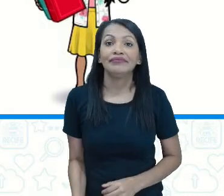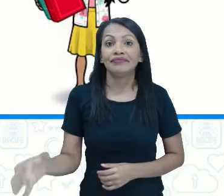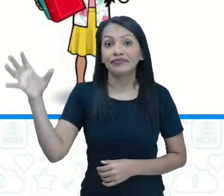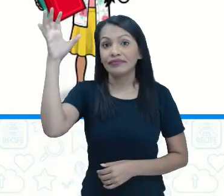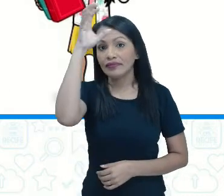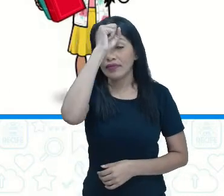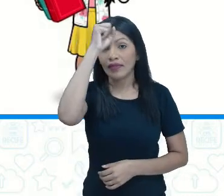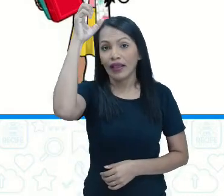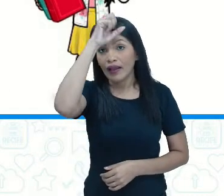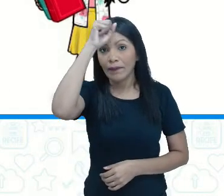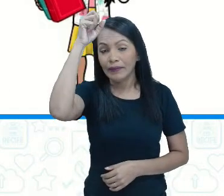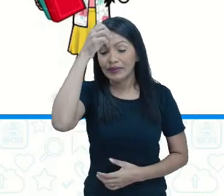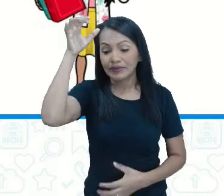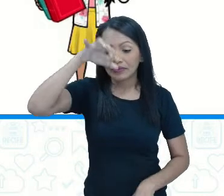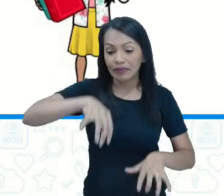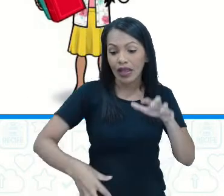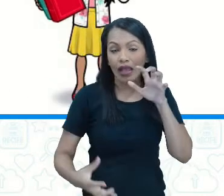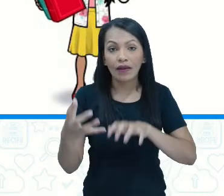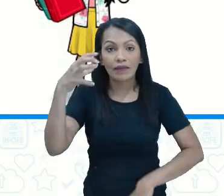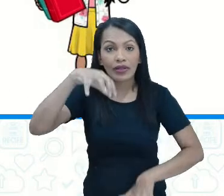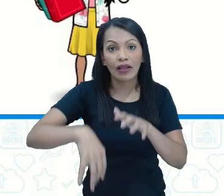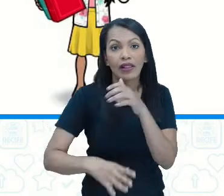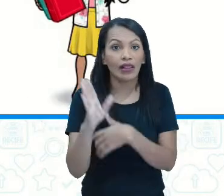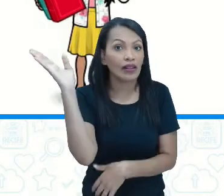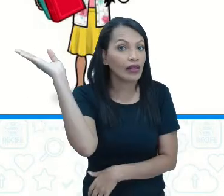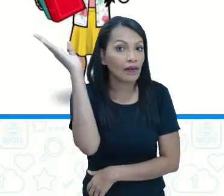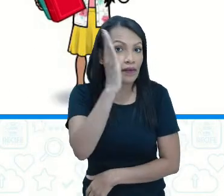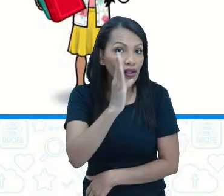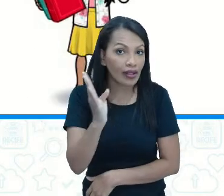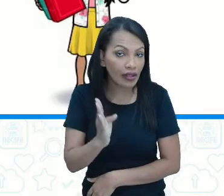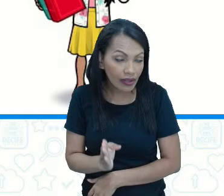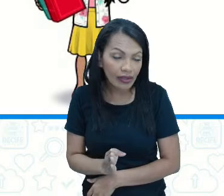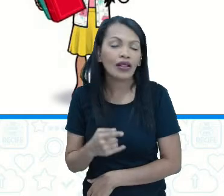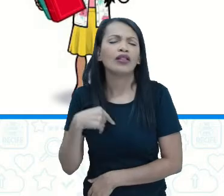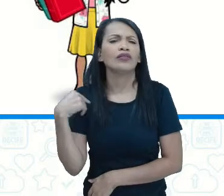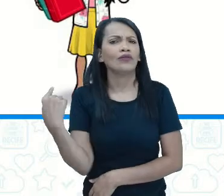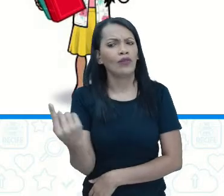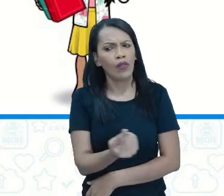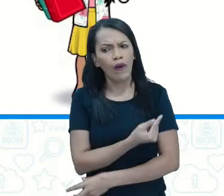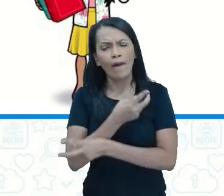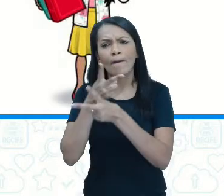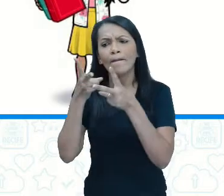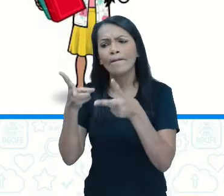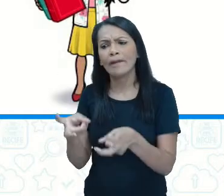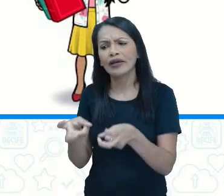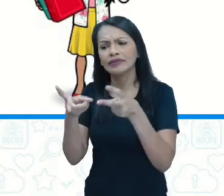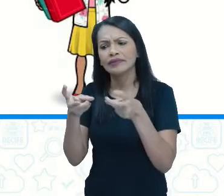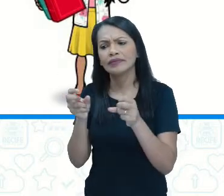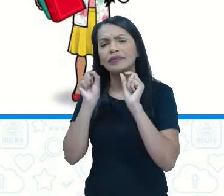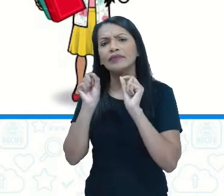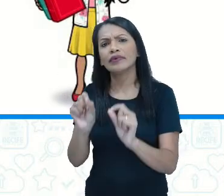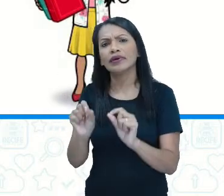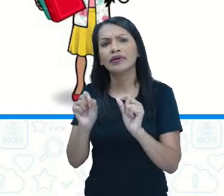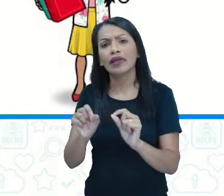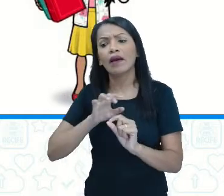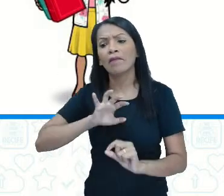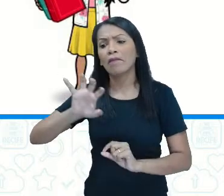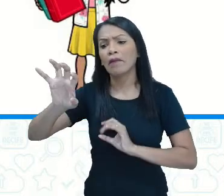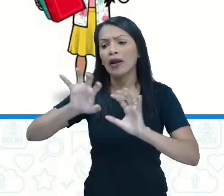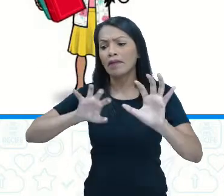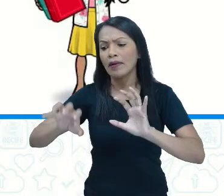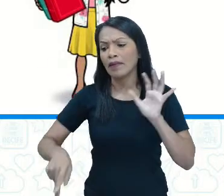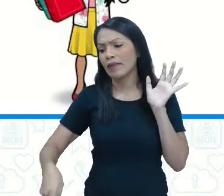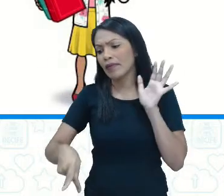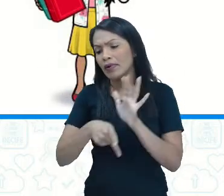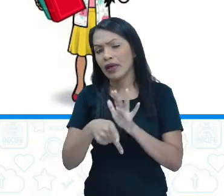Aprendemos sobre as lendas brasileiras, não é? Nós percebemos que, de acordo com a região, a